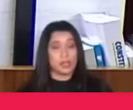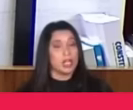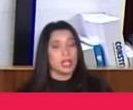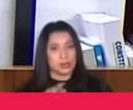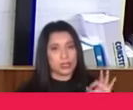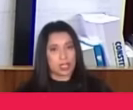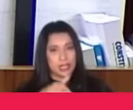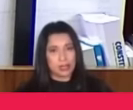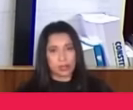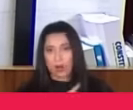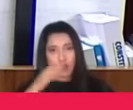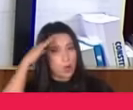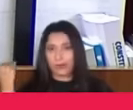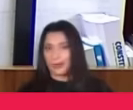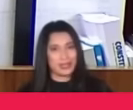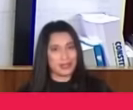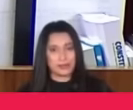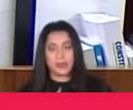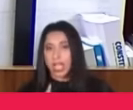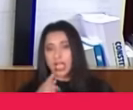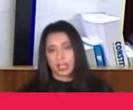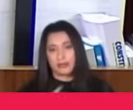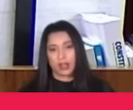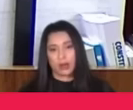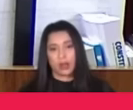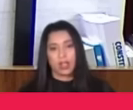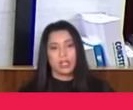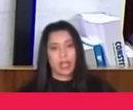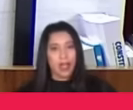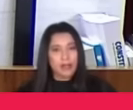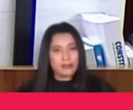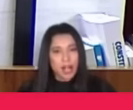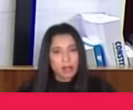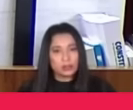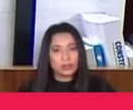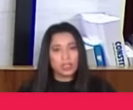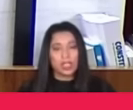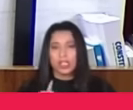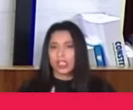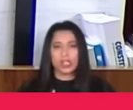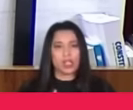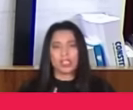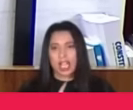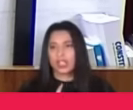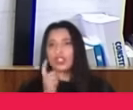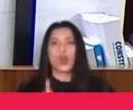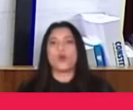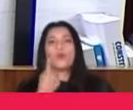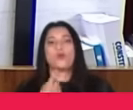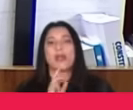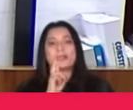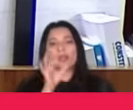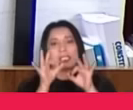eleitoral, ele afirmou que há fraude nas urnas, ou seja, só há um resultado possível, a vitória do grupo dele.